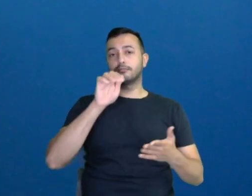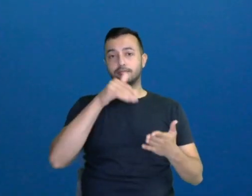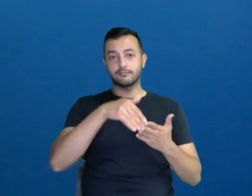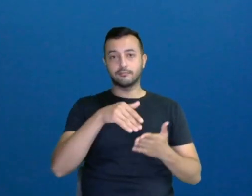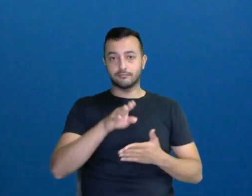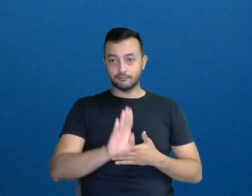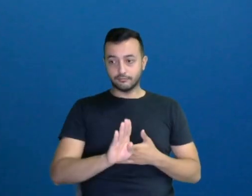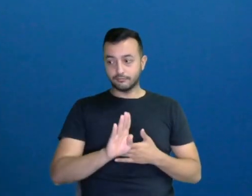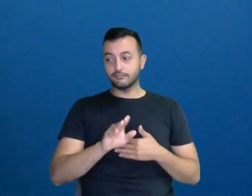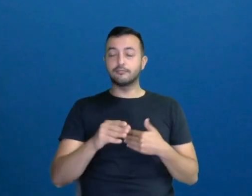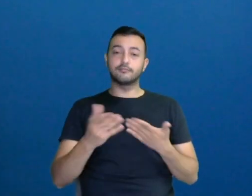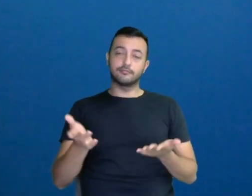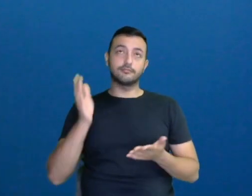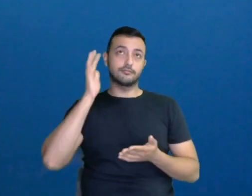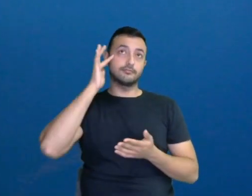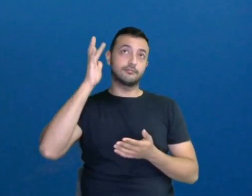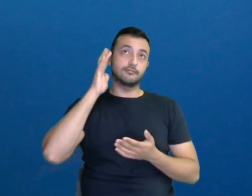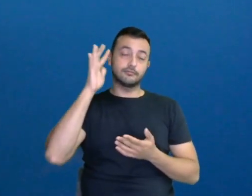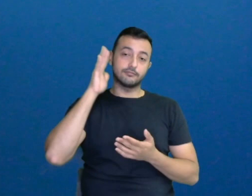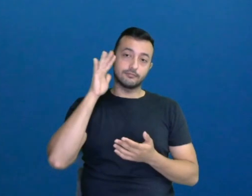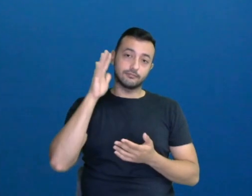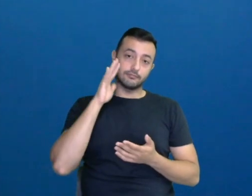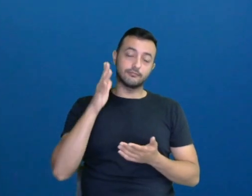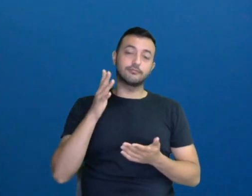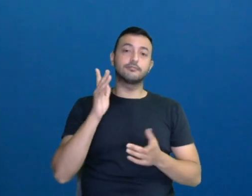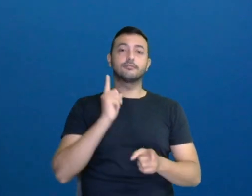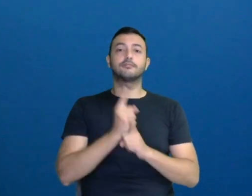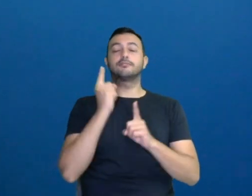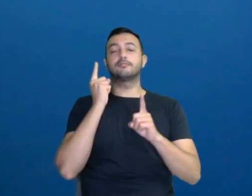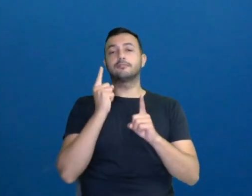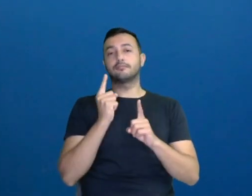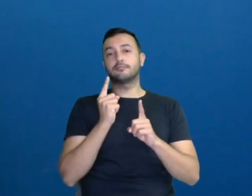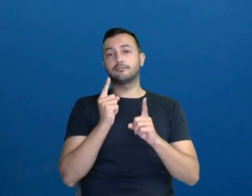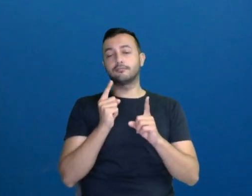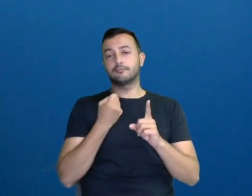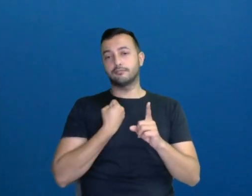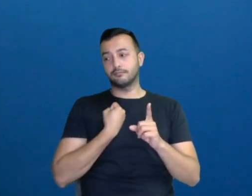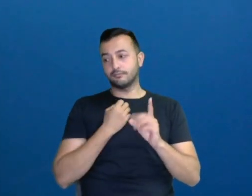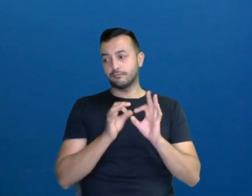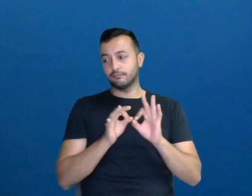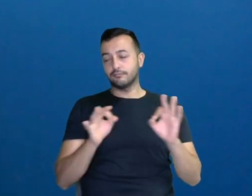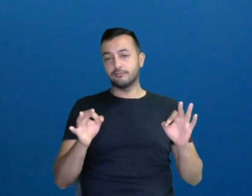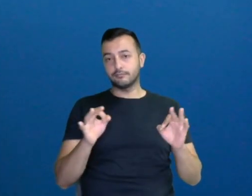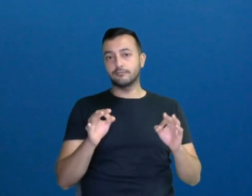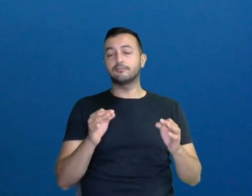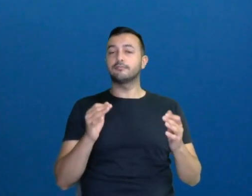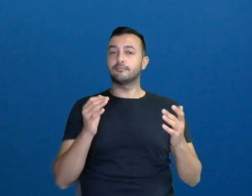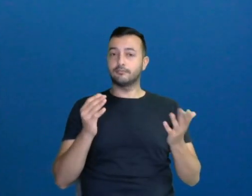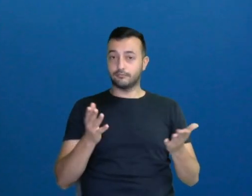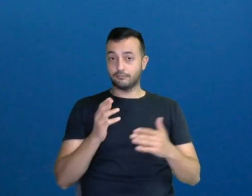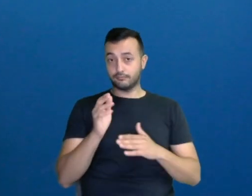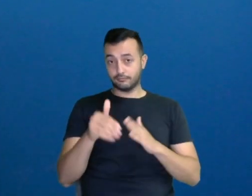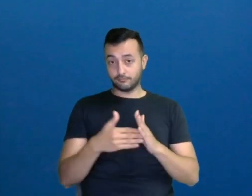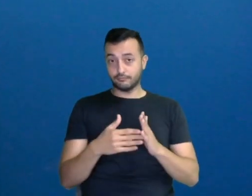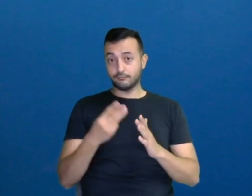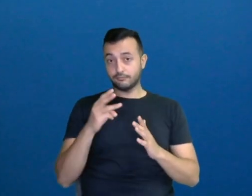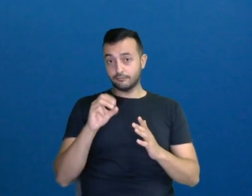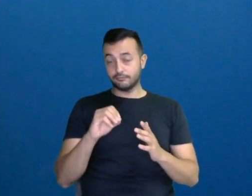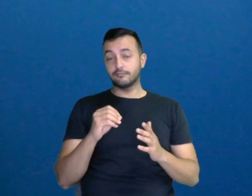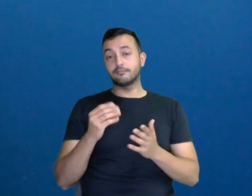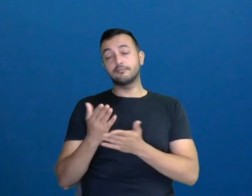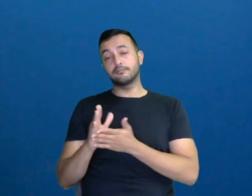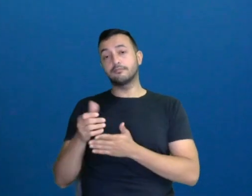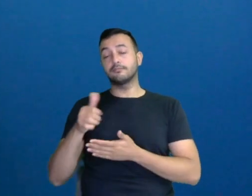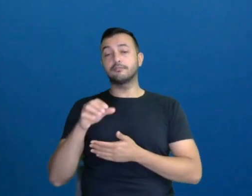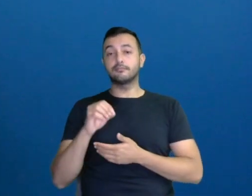B. Mas aí a gente pensa um pouquinho e descobre a medida, esse pedaço aqui, né? Se tudo é 30 e daqui para cá vale